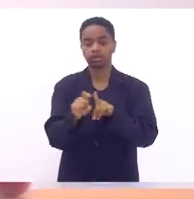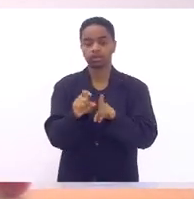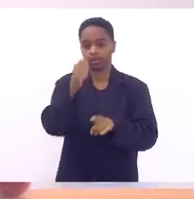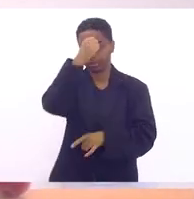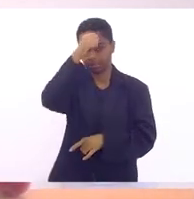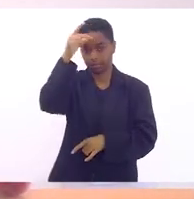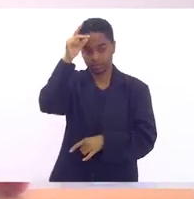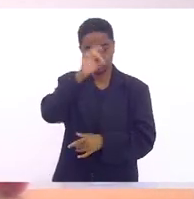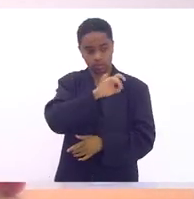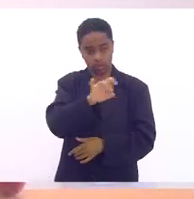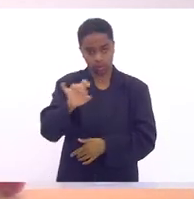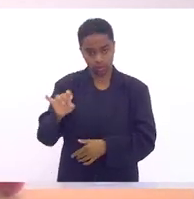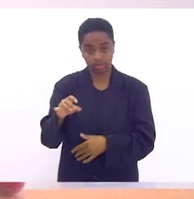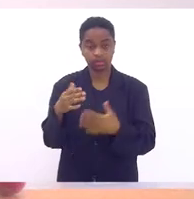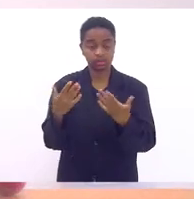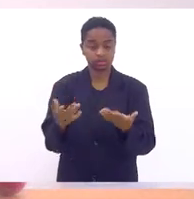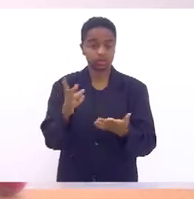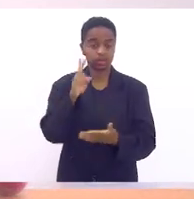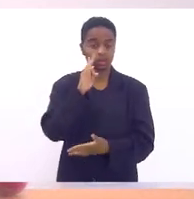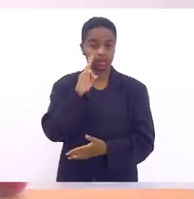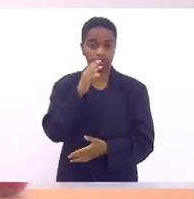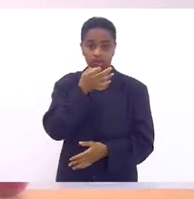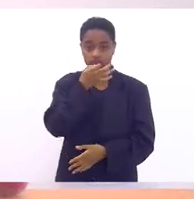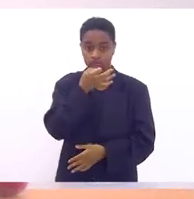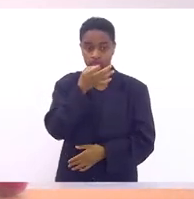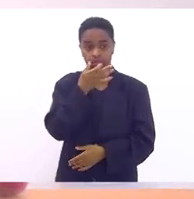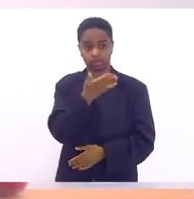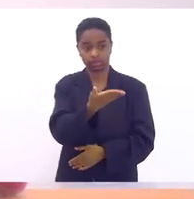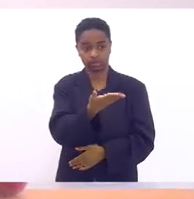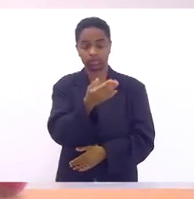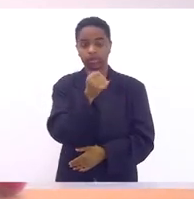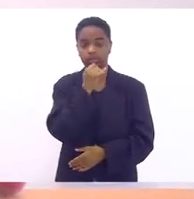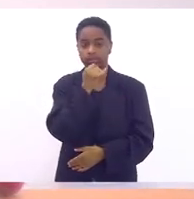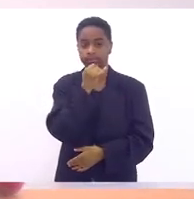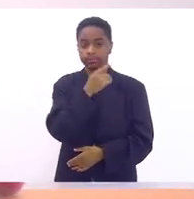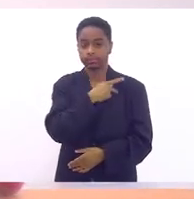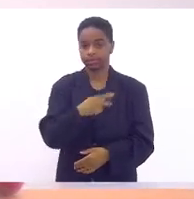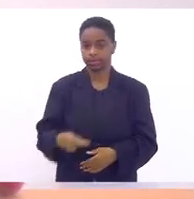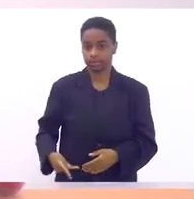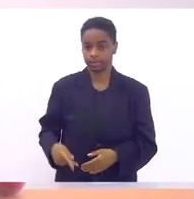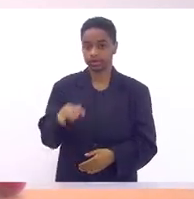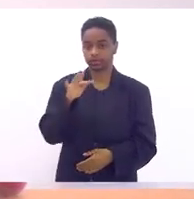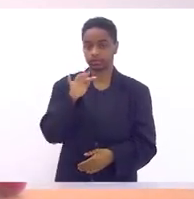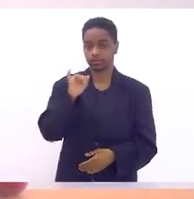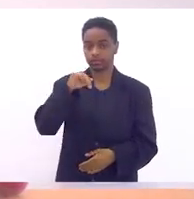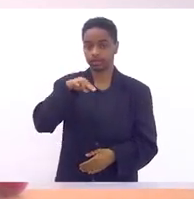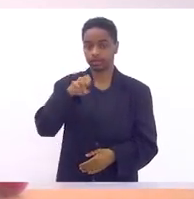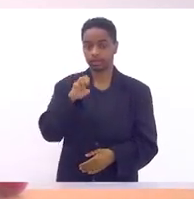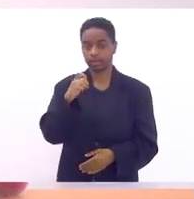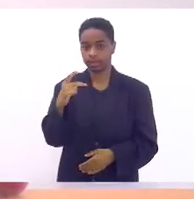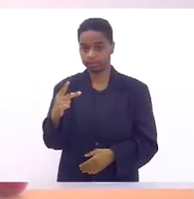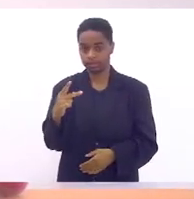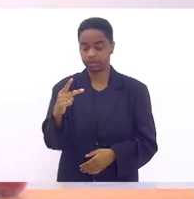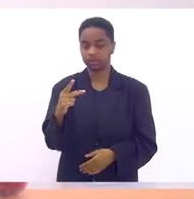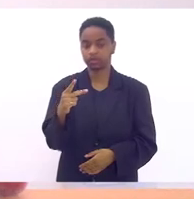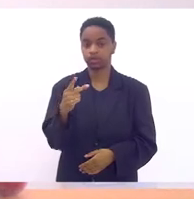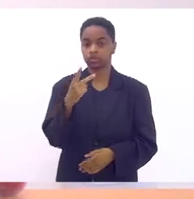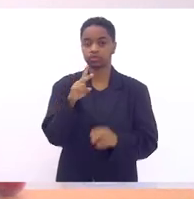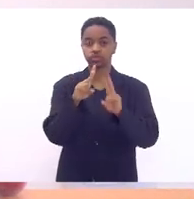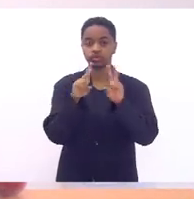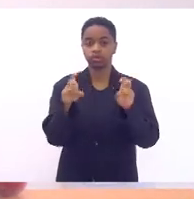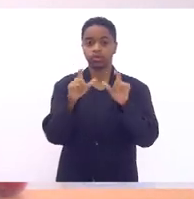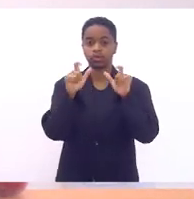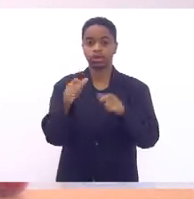Lembrando aqui a a sugestão por exemplo dada pelo presidente da fnep é no tocante ao município de